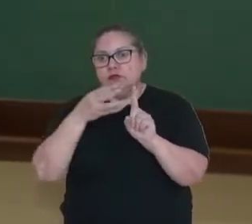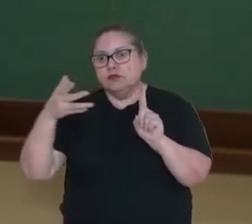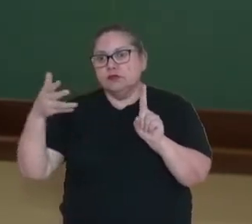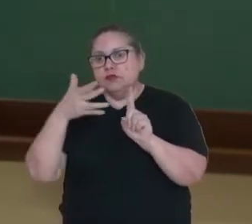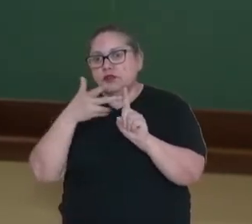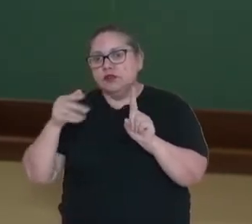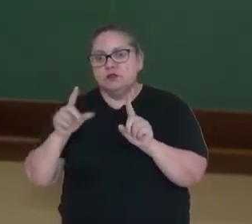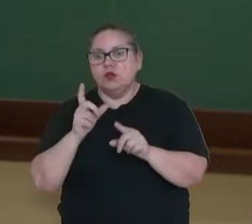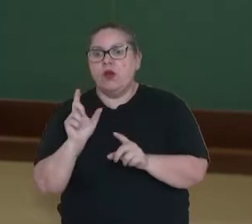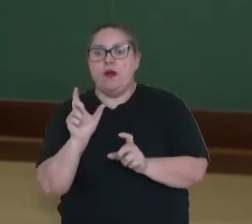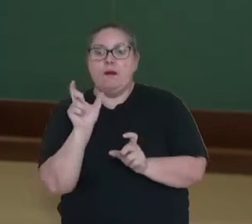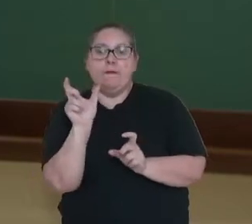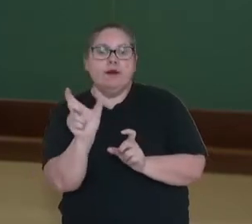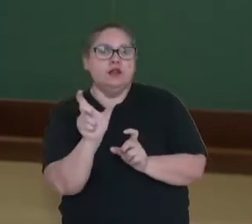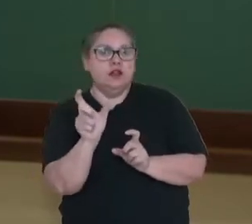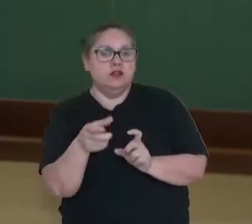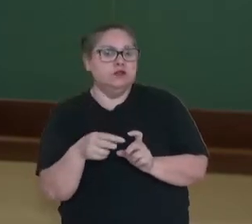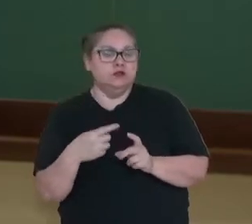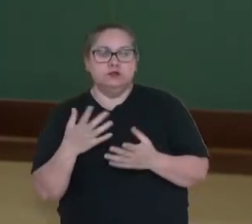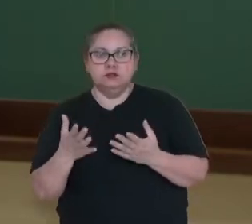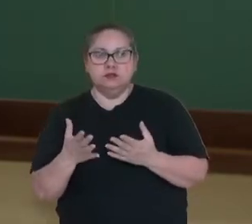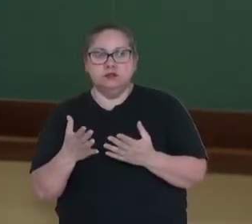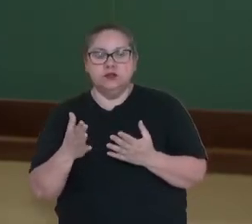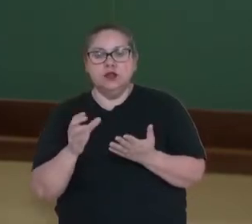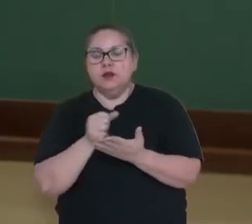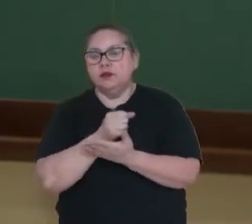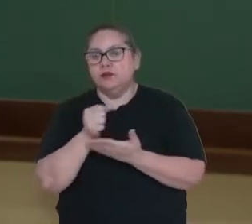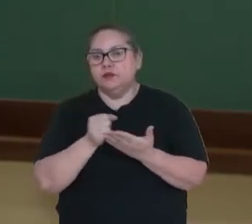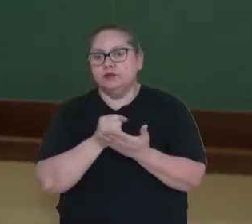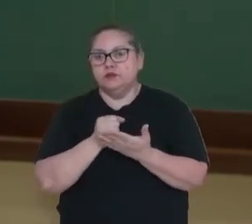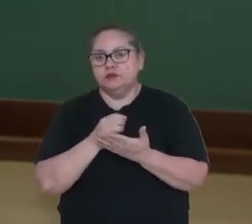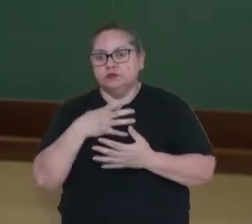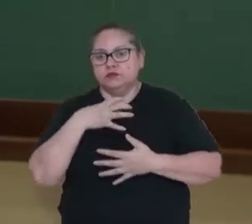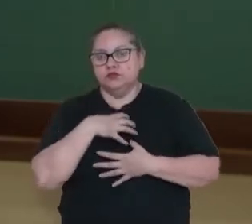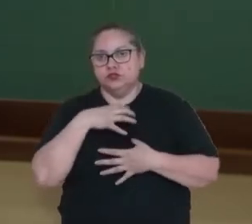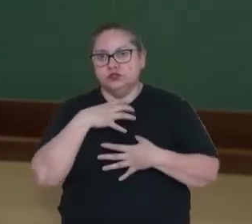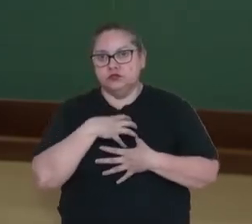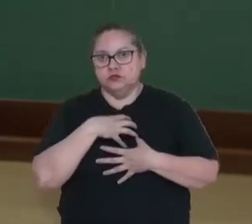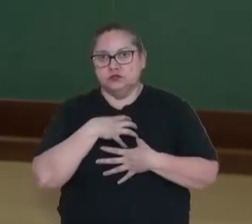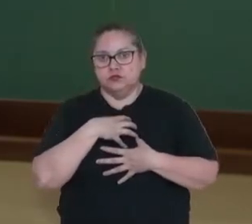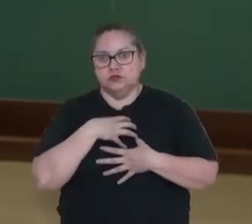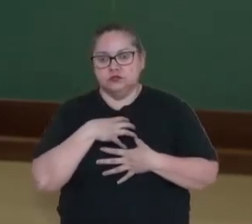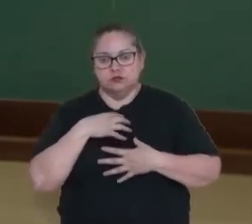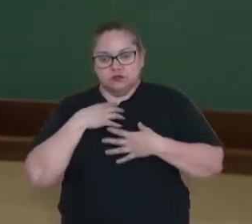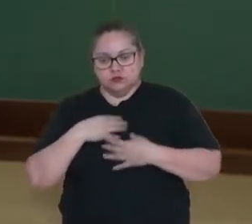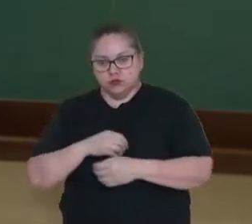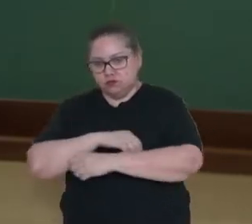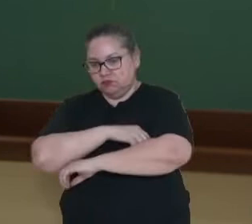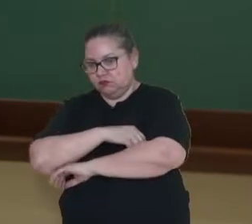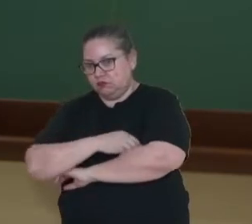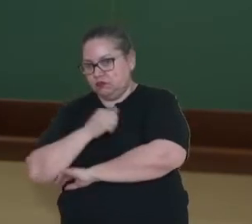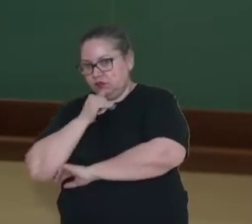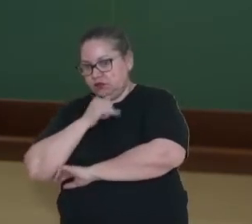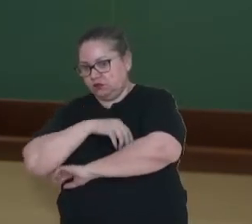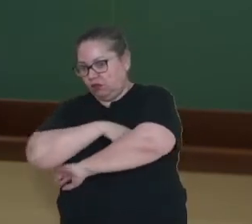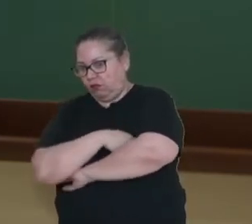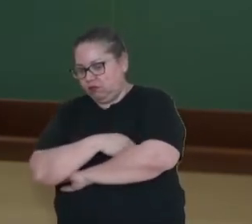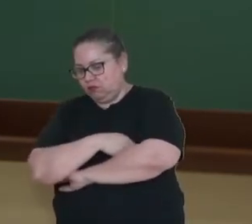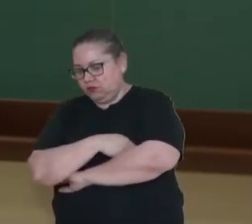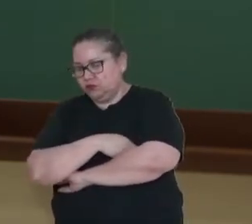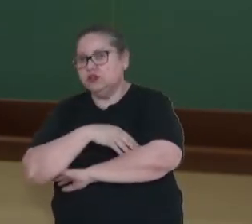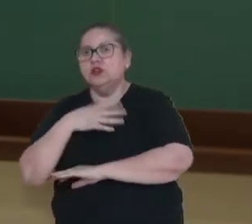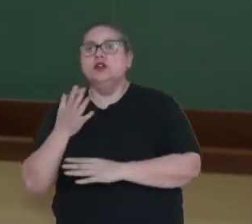comunicação sem usar palavras. Ela se baseia em gestos, posturas, por exemplo,